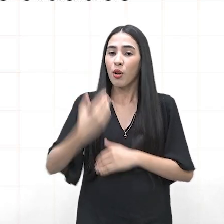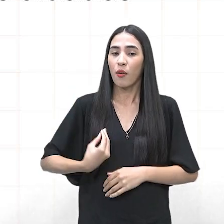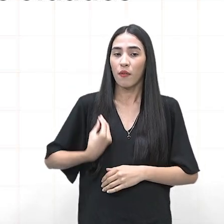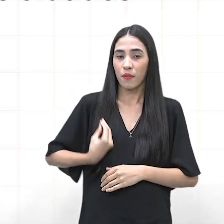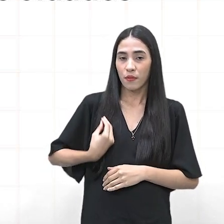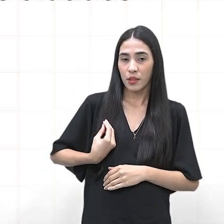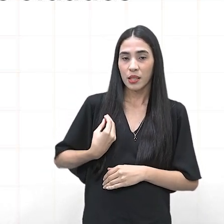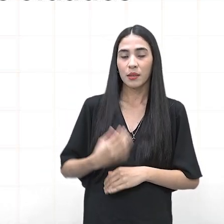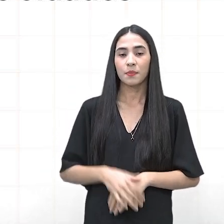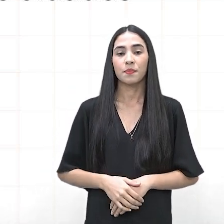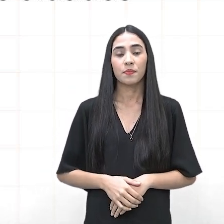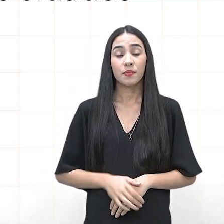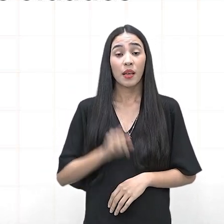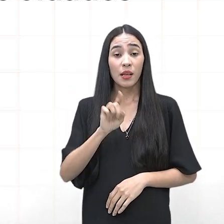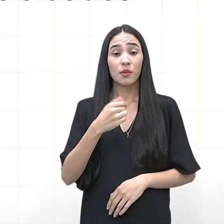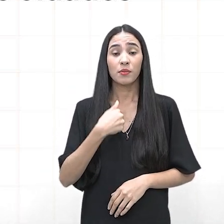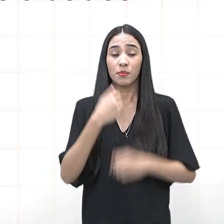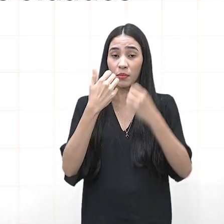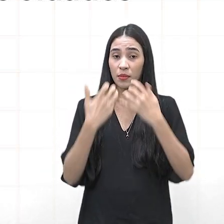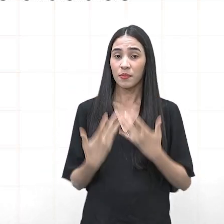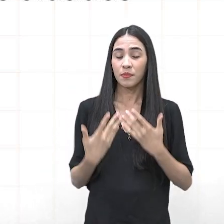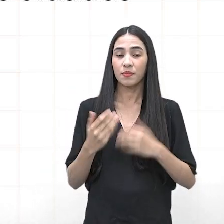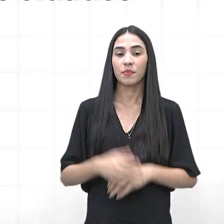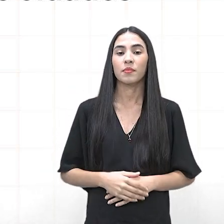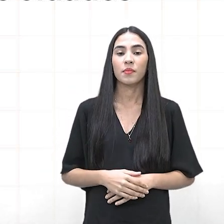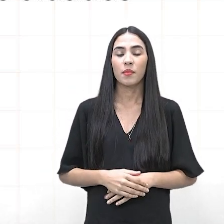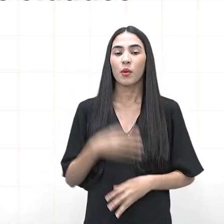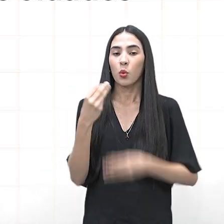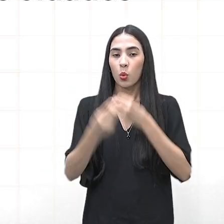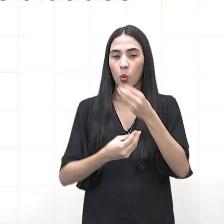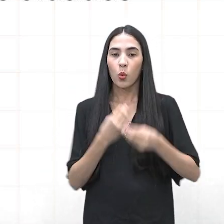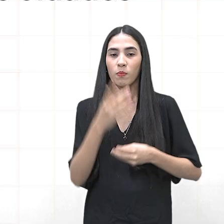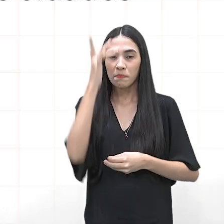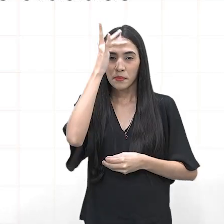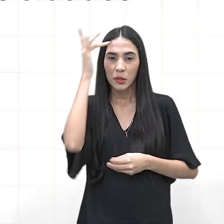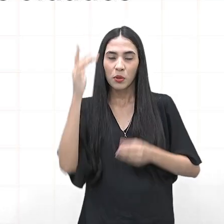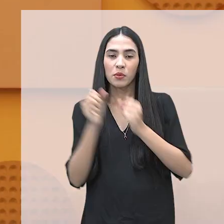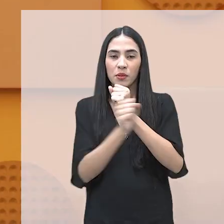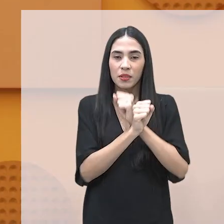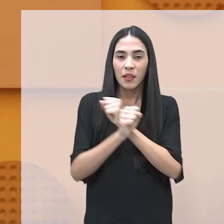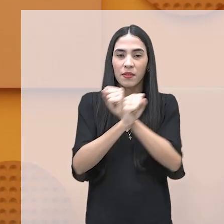Foi justamente o que eu falei para vocês. A forma como os escravizados